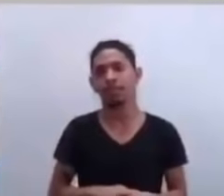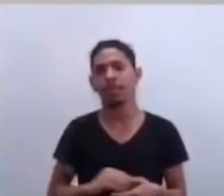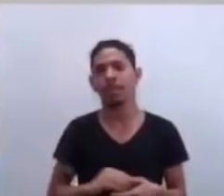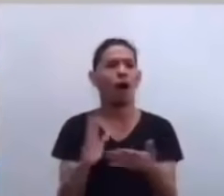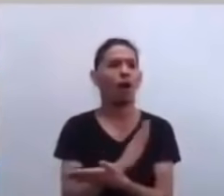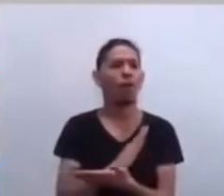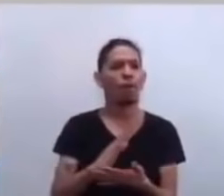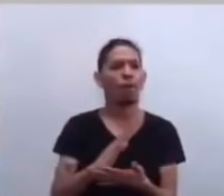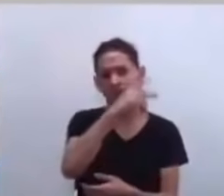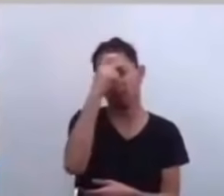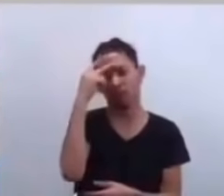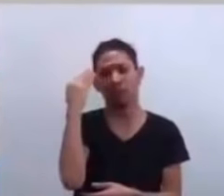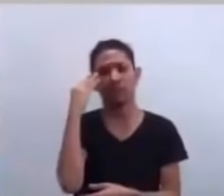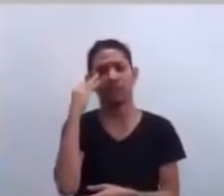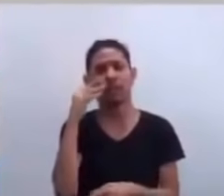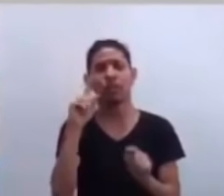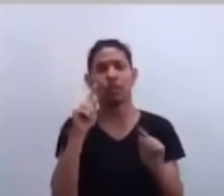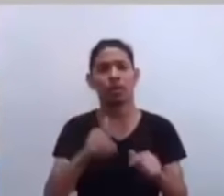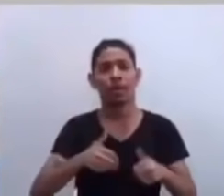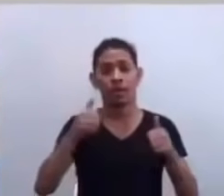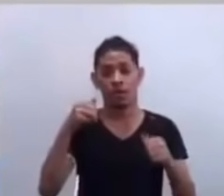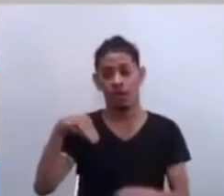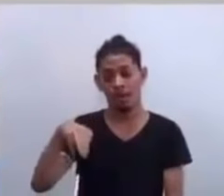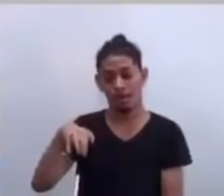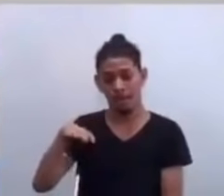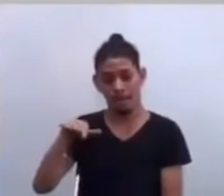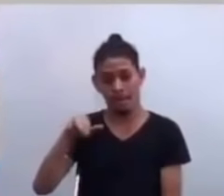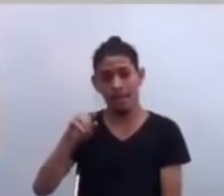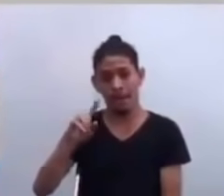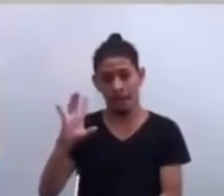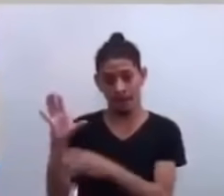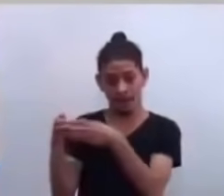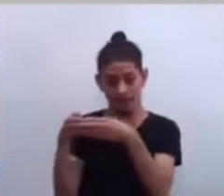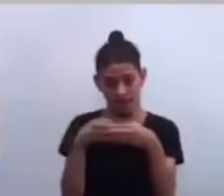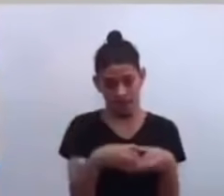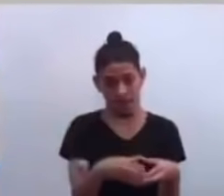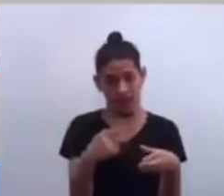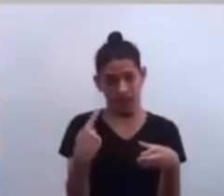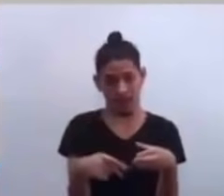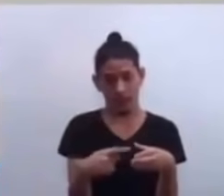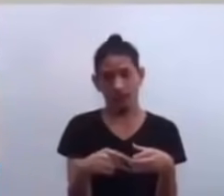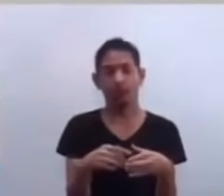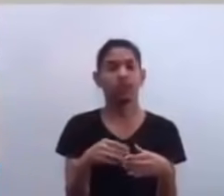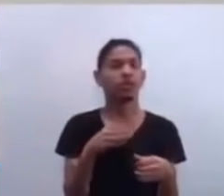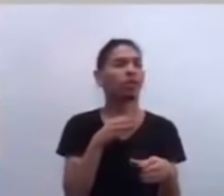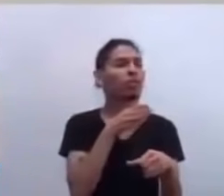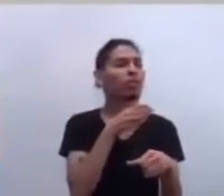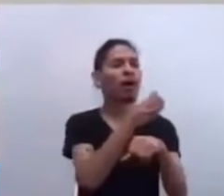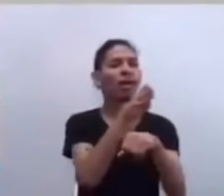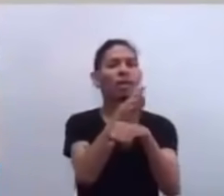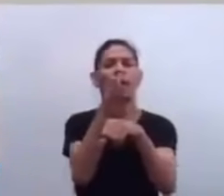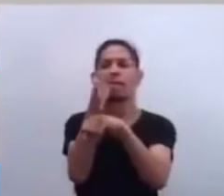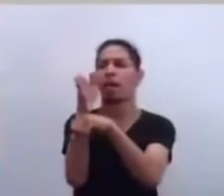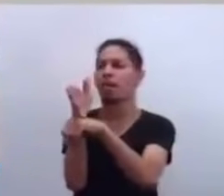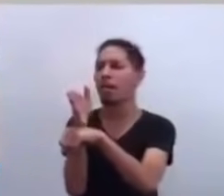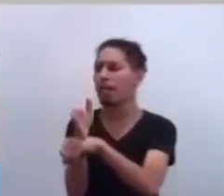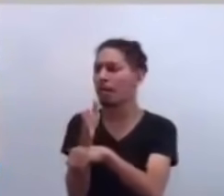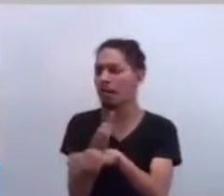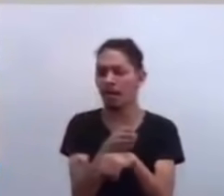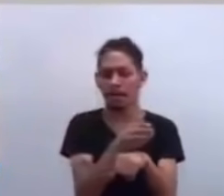pessoas entenderem melhor, a doutora Mayra está junto com toda a sua equipe, percorrendo as unidades de